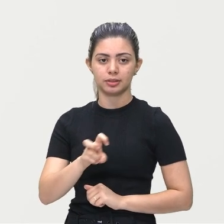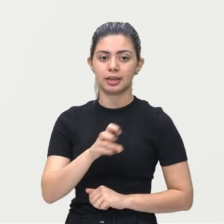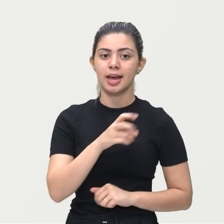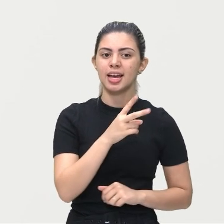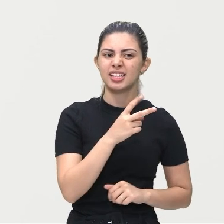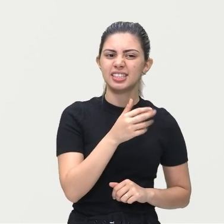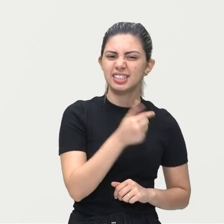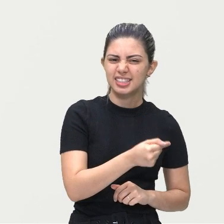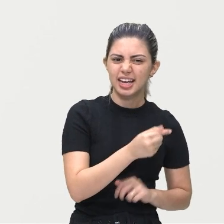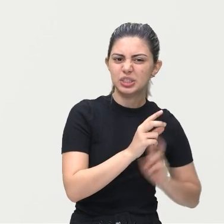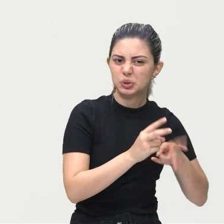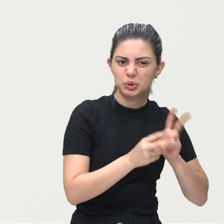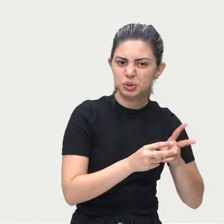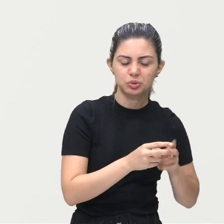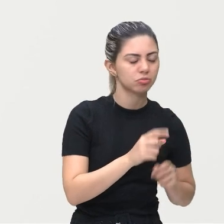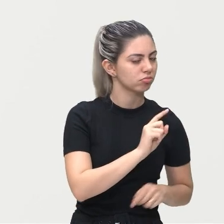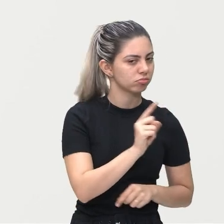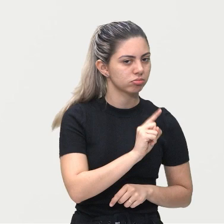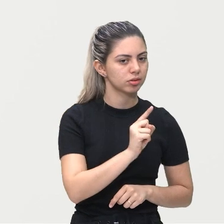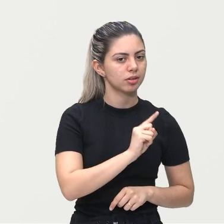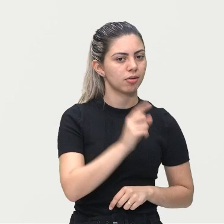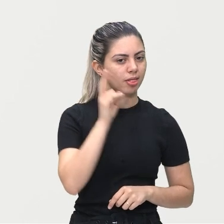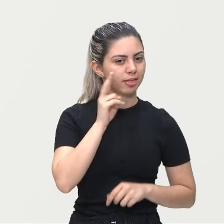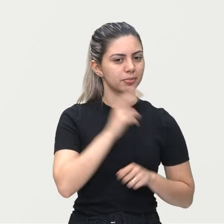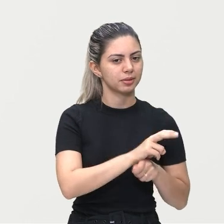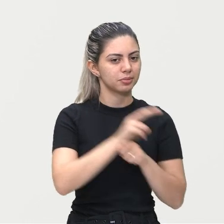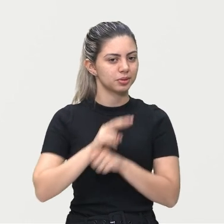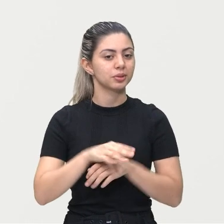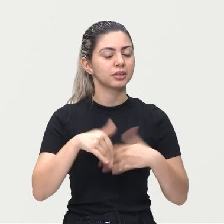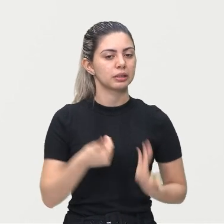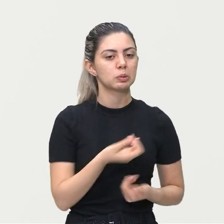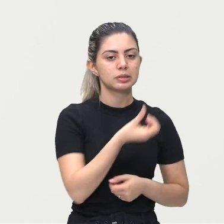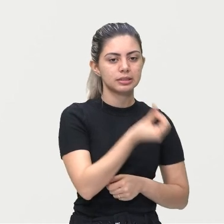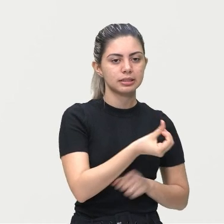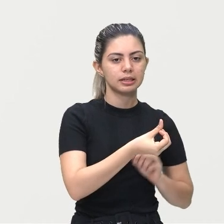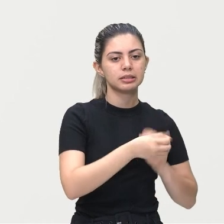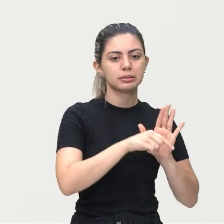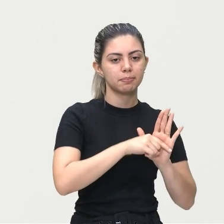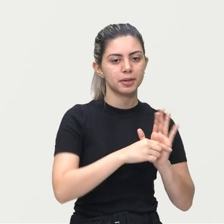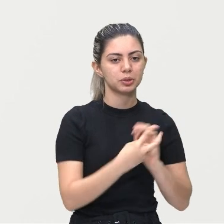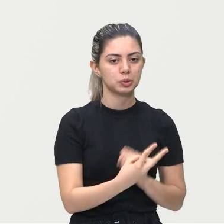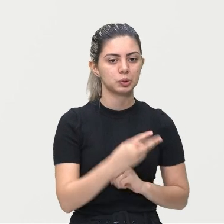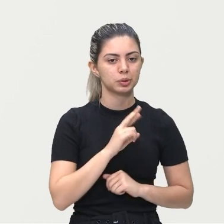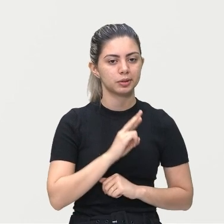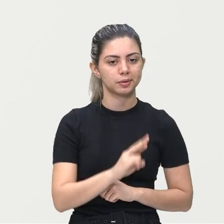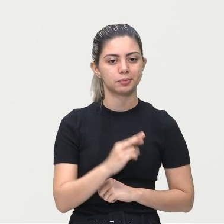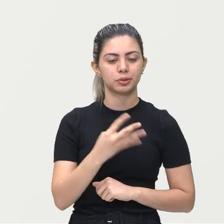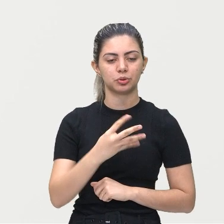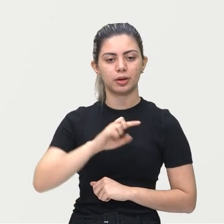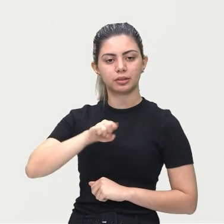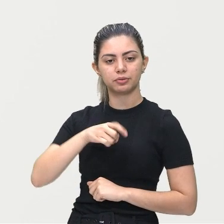tenho 6. Portanto, eu tenho 6 e agora tiro 2, eu fico com